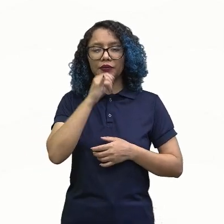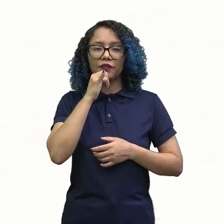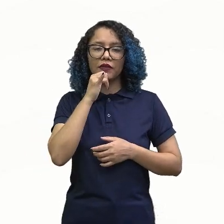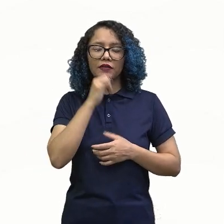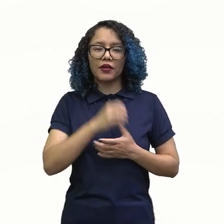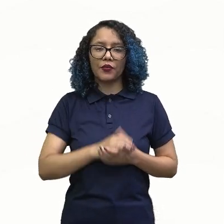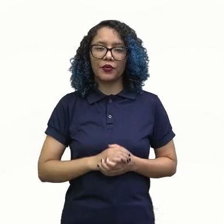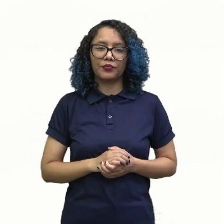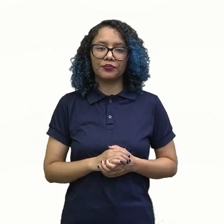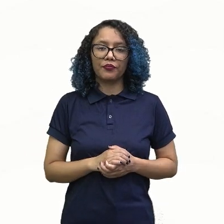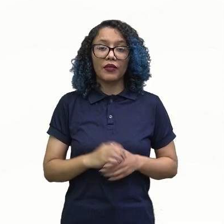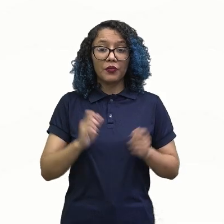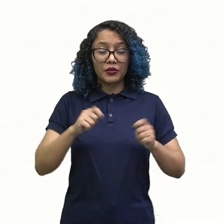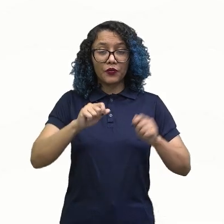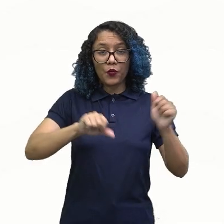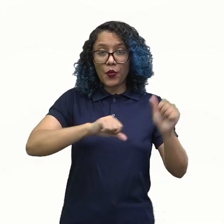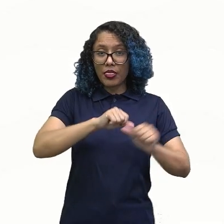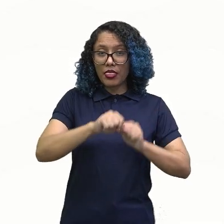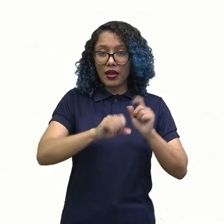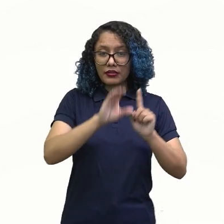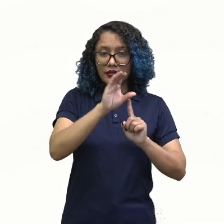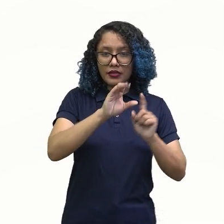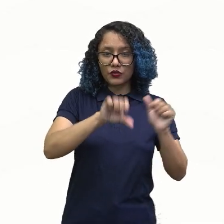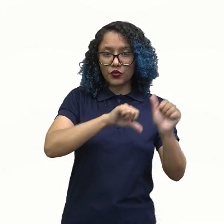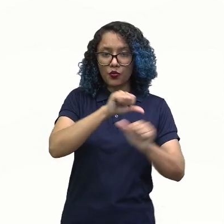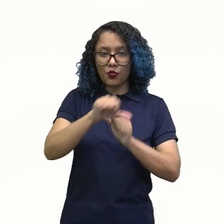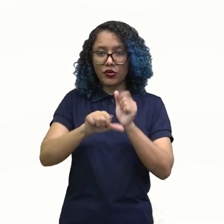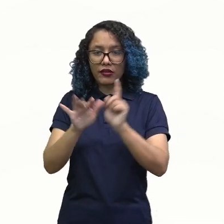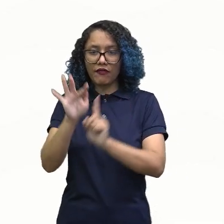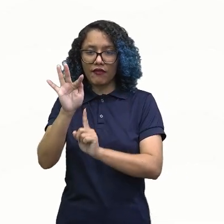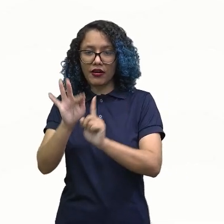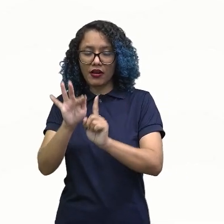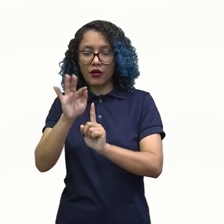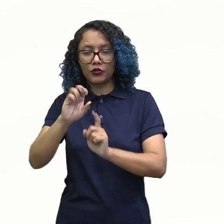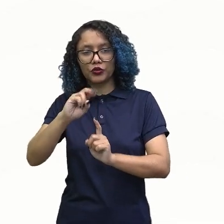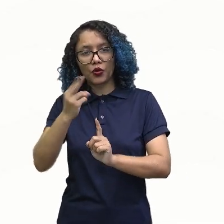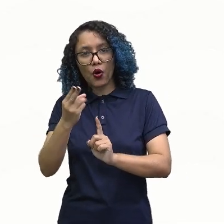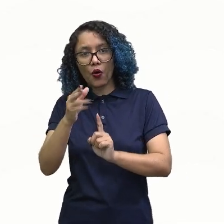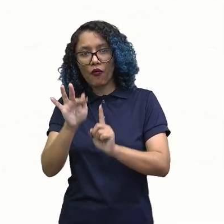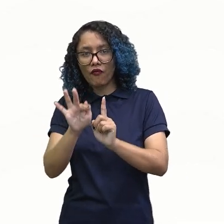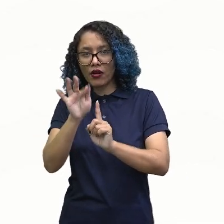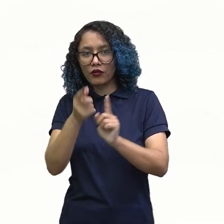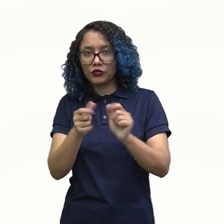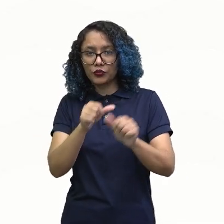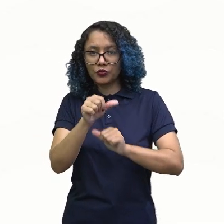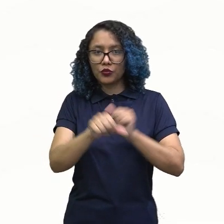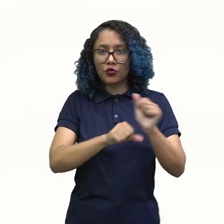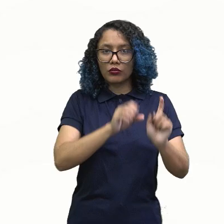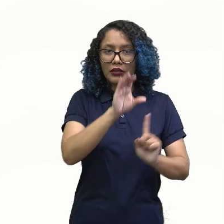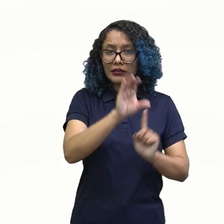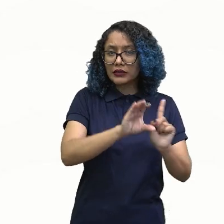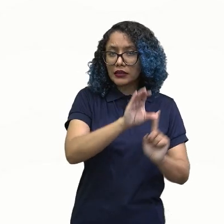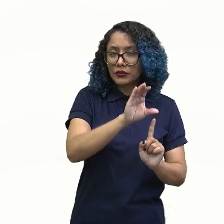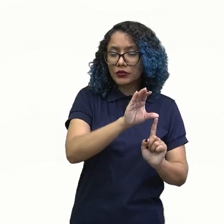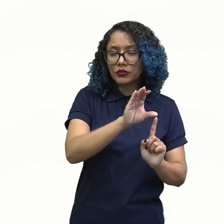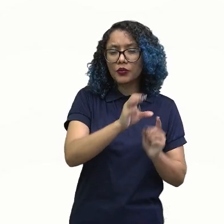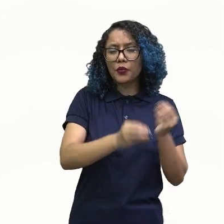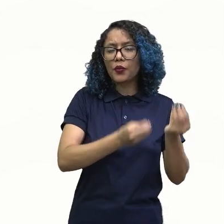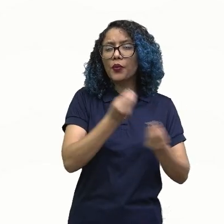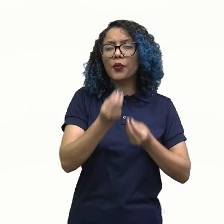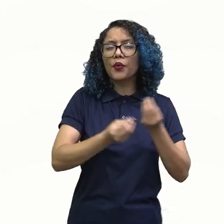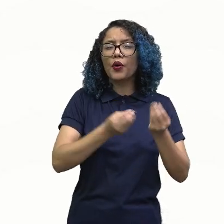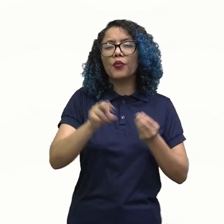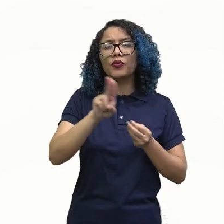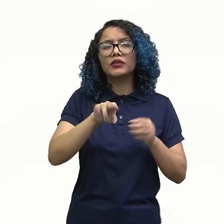para transformar de Celsius para Fahrenheit ou Fahrenheit para Celsius, eu